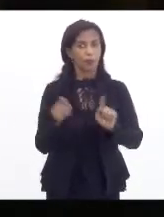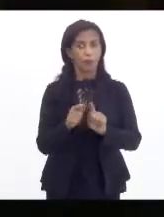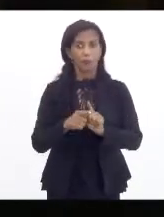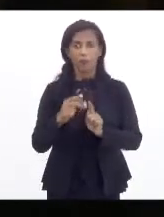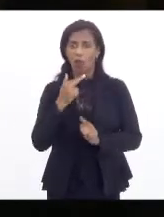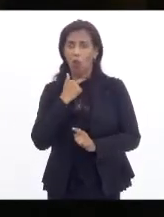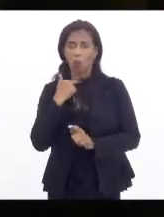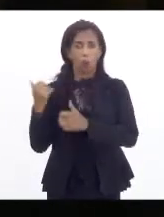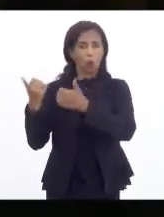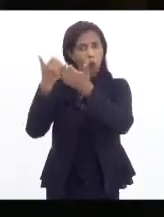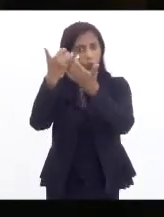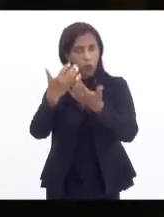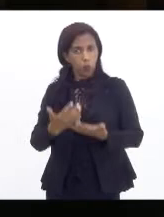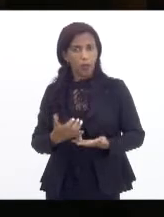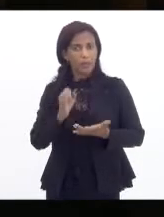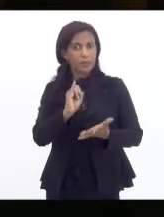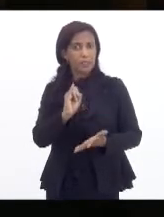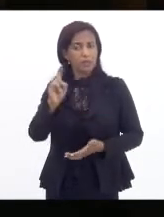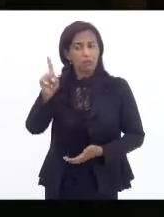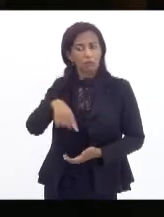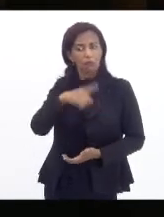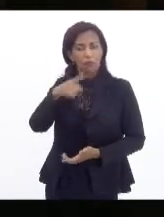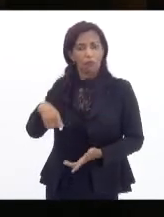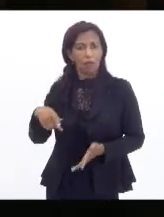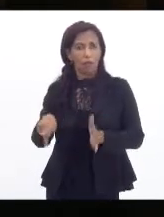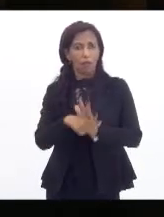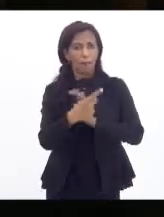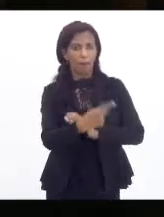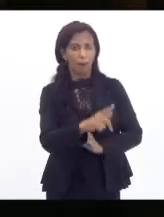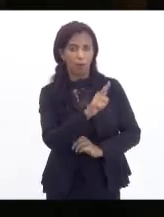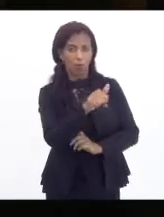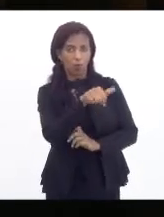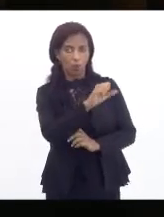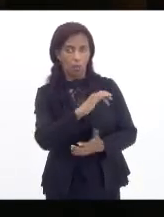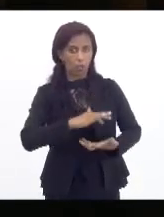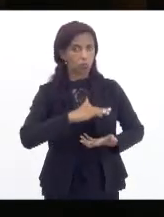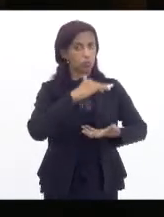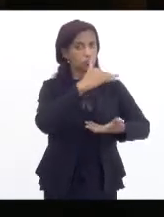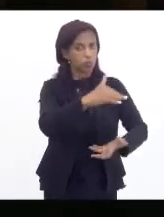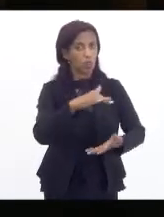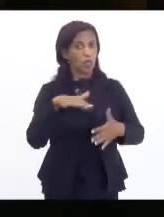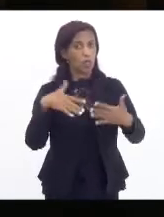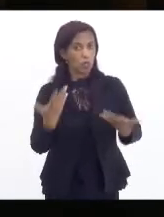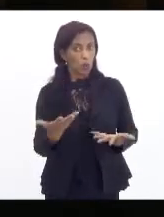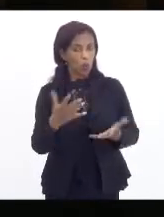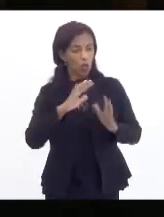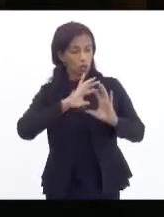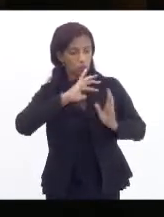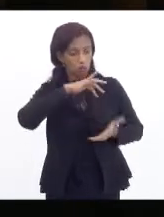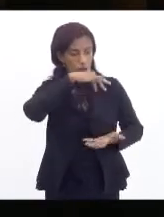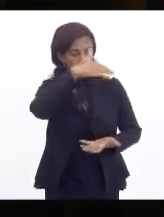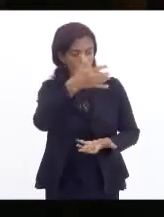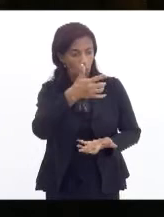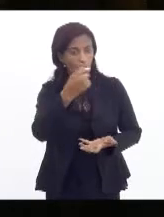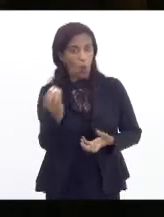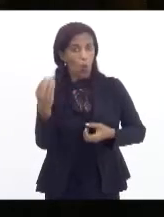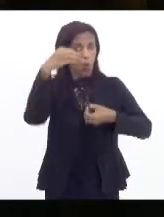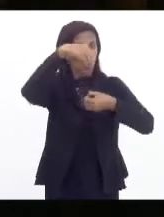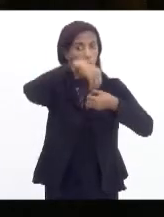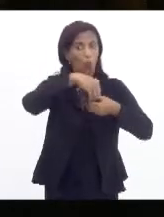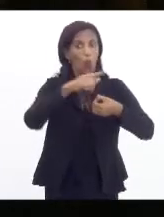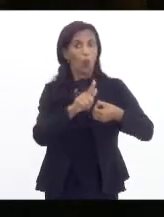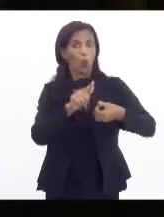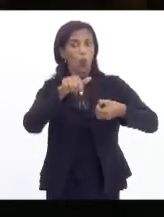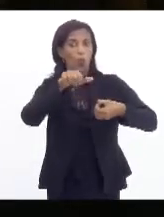bem definido se a isenção é para o botijão enquanto recipiente ou ao gás